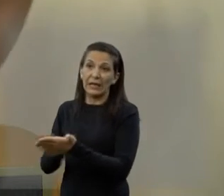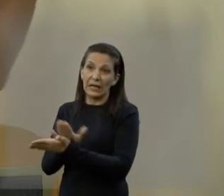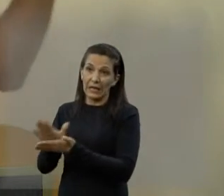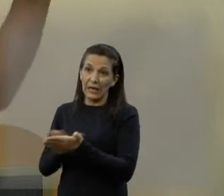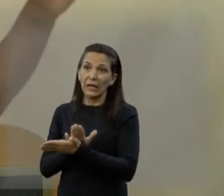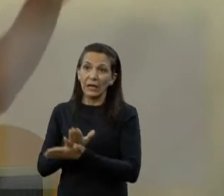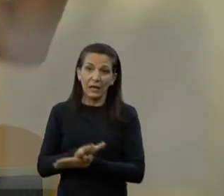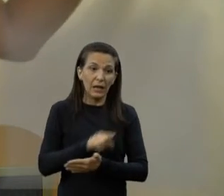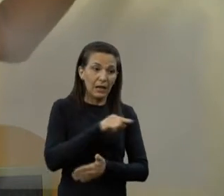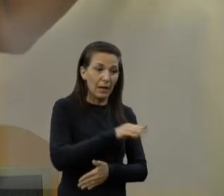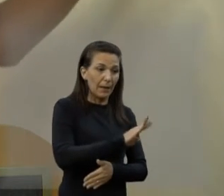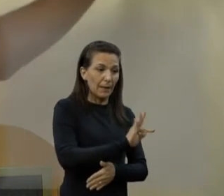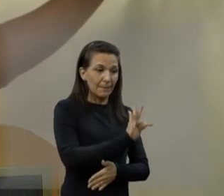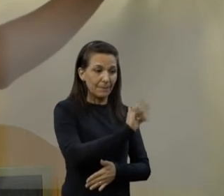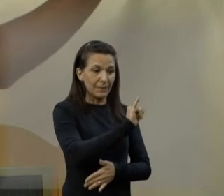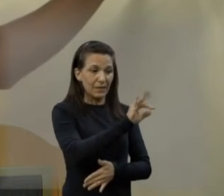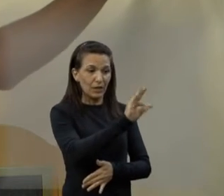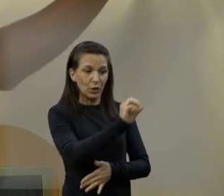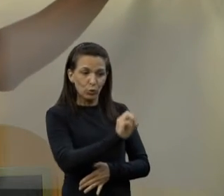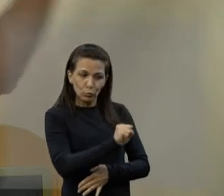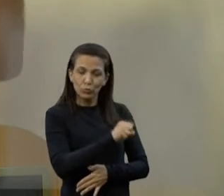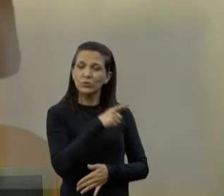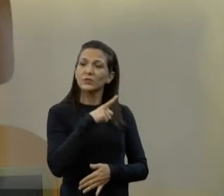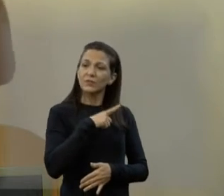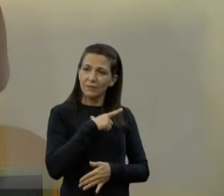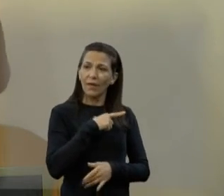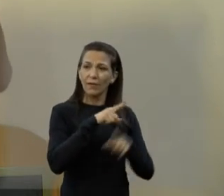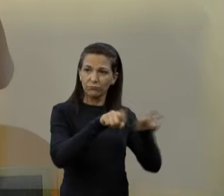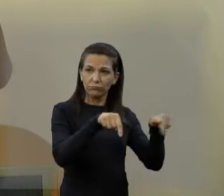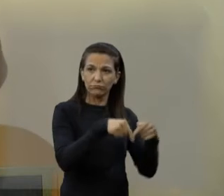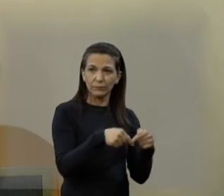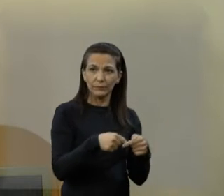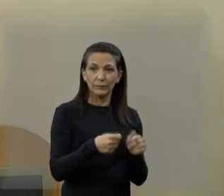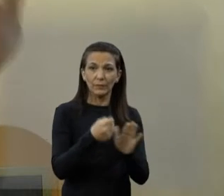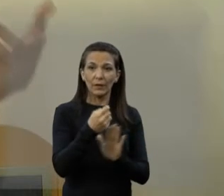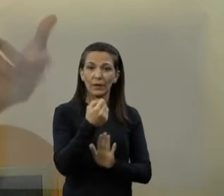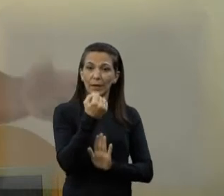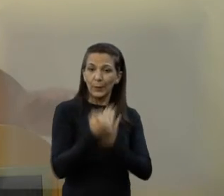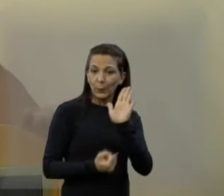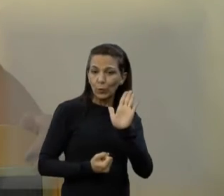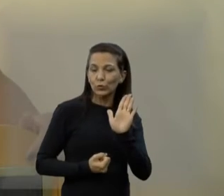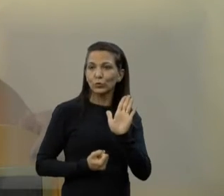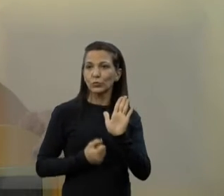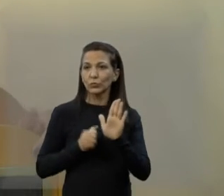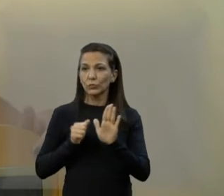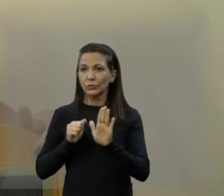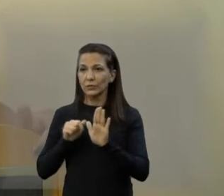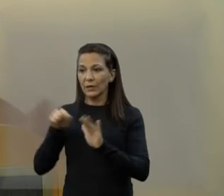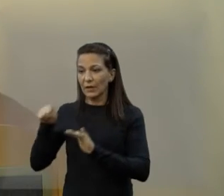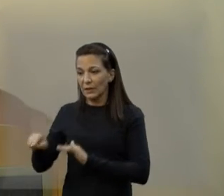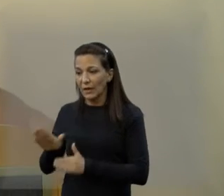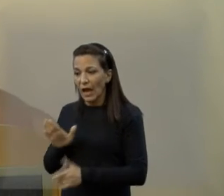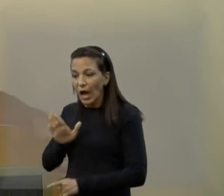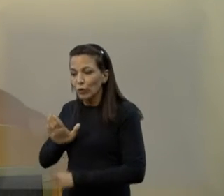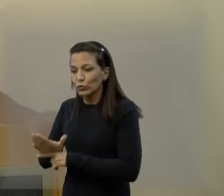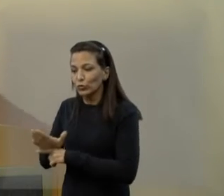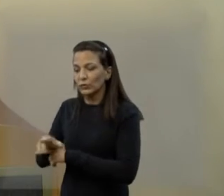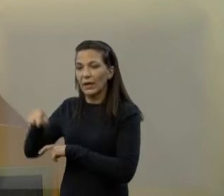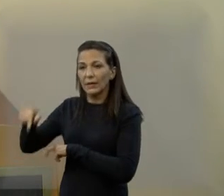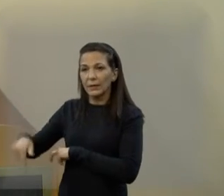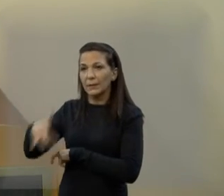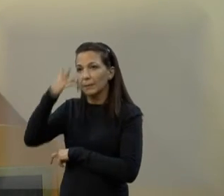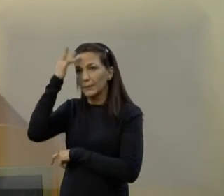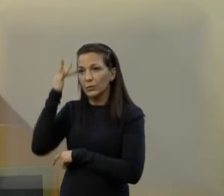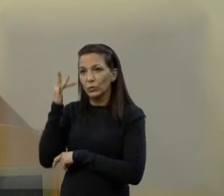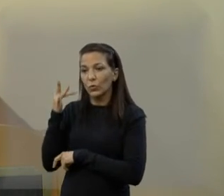nos biritos lá nos tempos e já pagamos lá certinho mas os meus impostos ajudam a custear o pedaço de Privilégio de umas